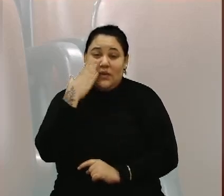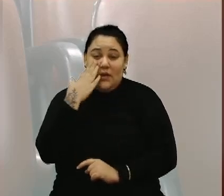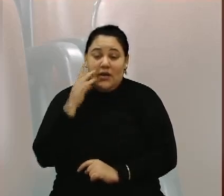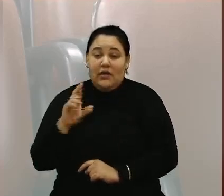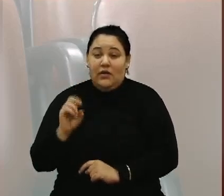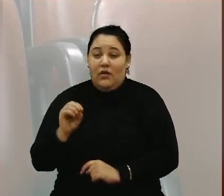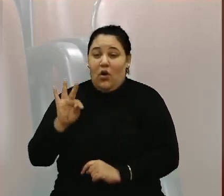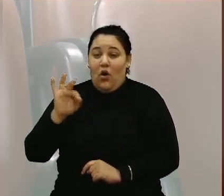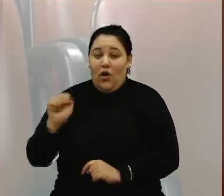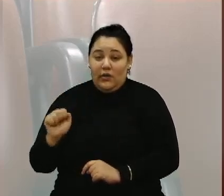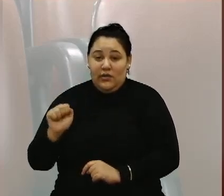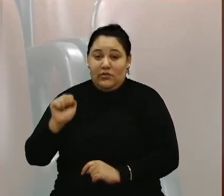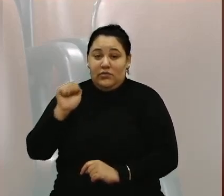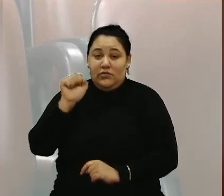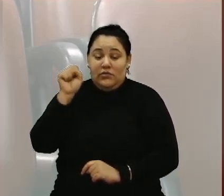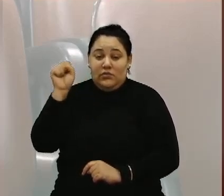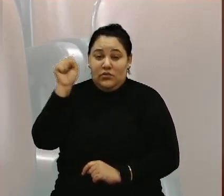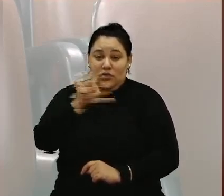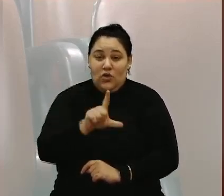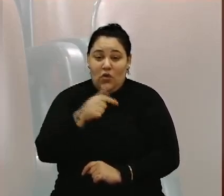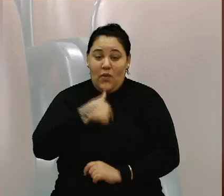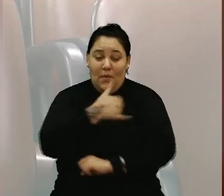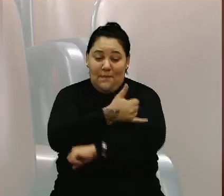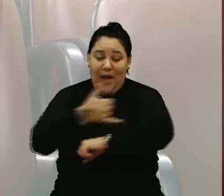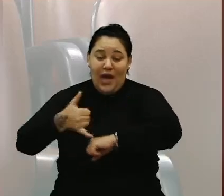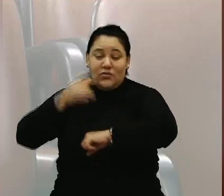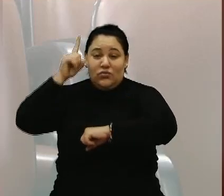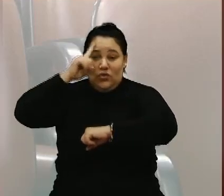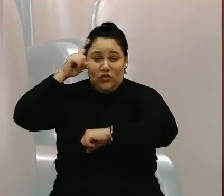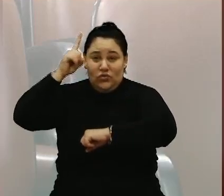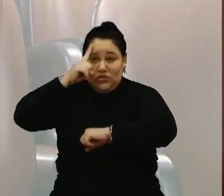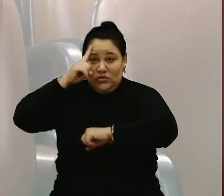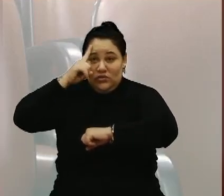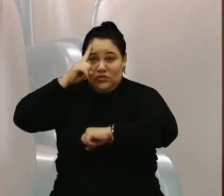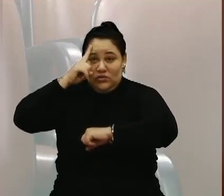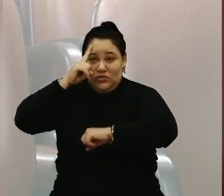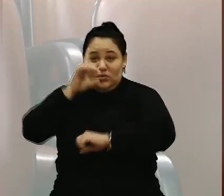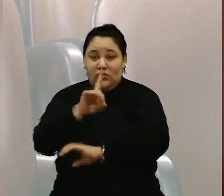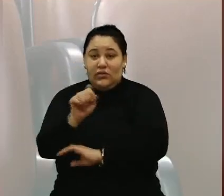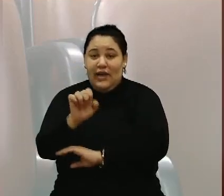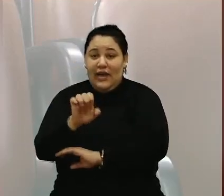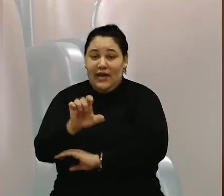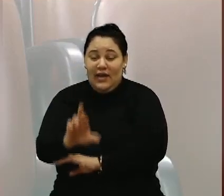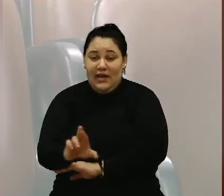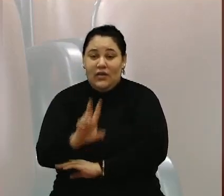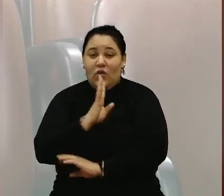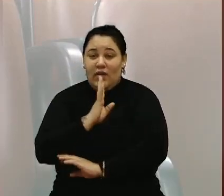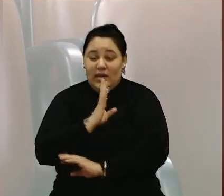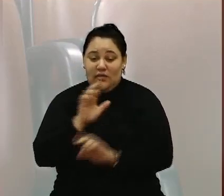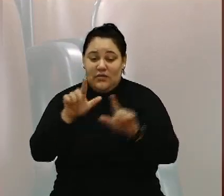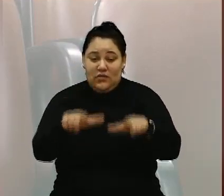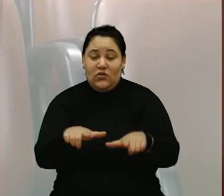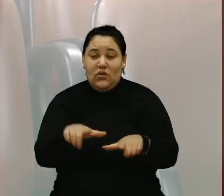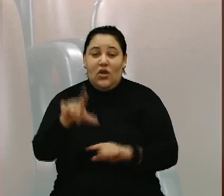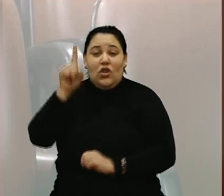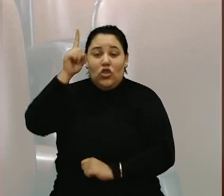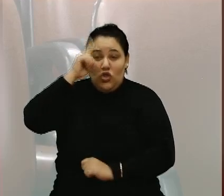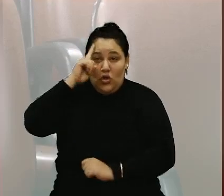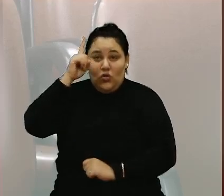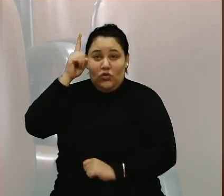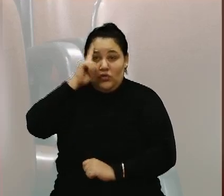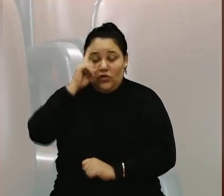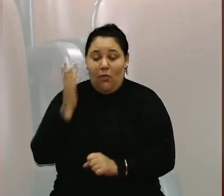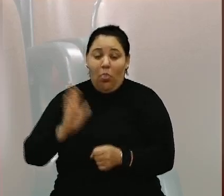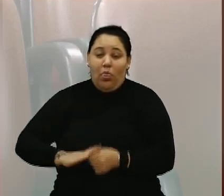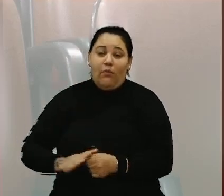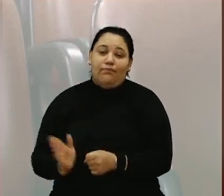Sol, onde eu venho trabalhar e passo todo dia, que é aí do DAIRA, de conhecimento do DAIRA, todo dia eles estão fechando